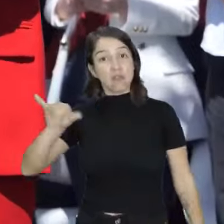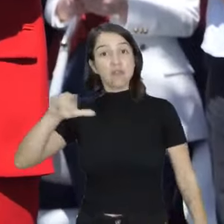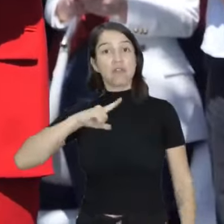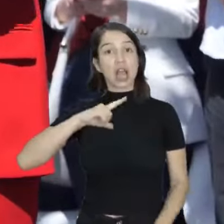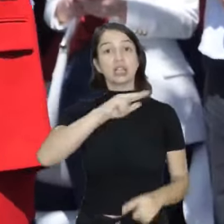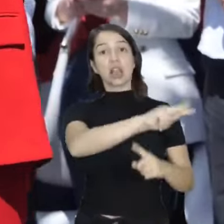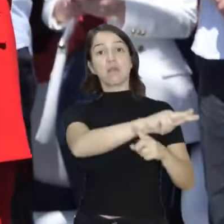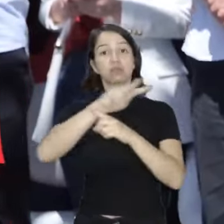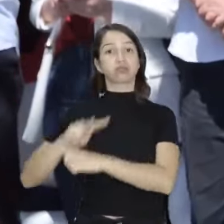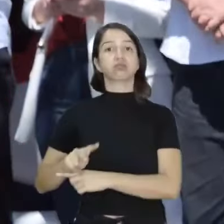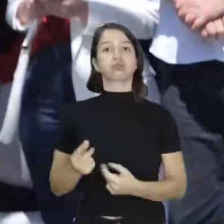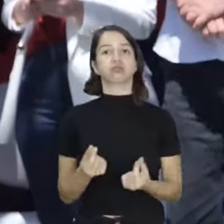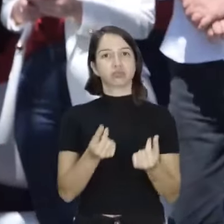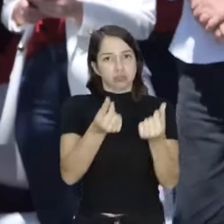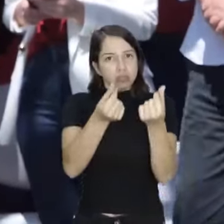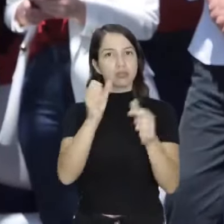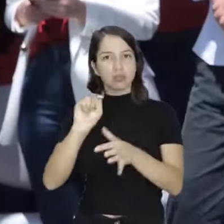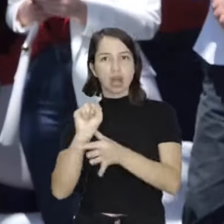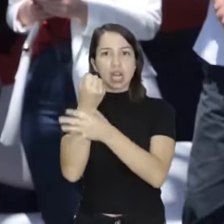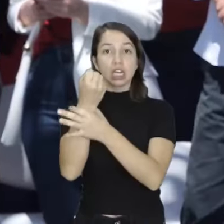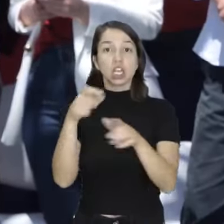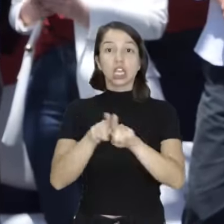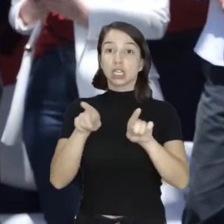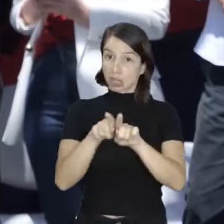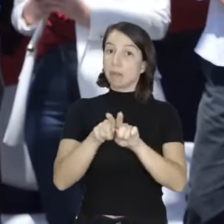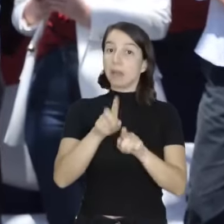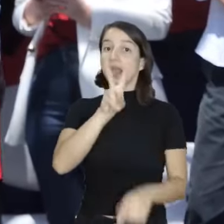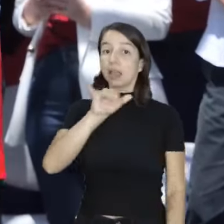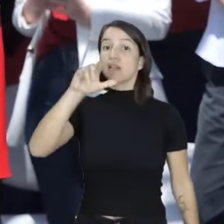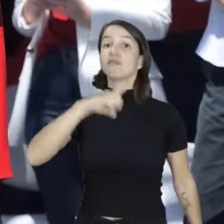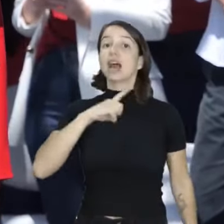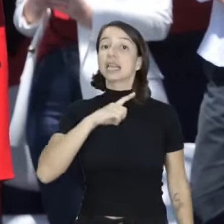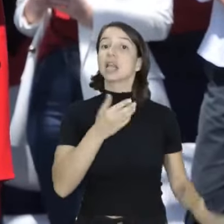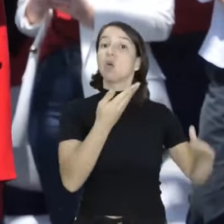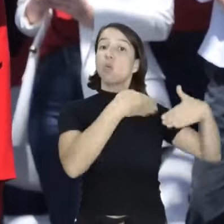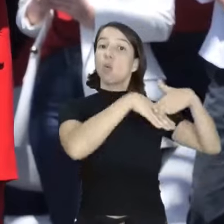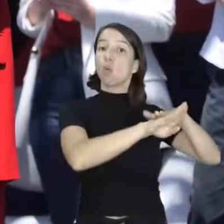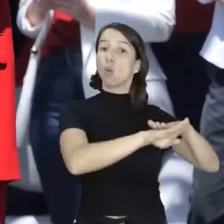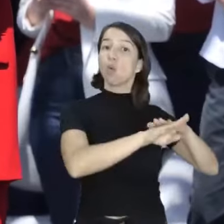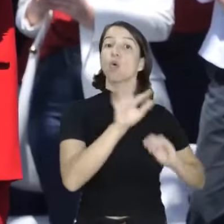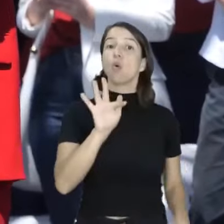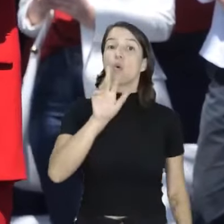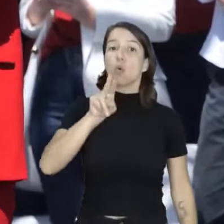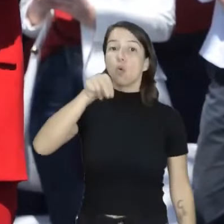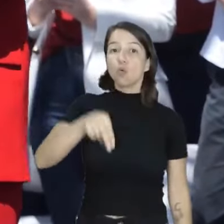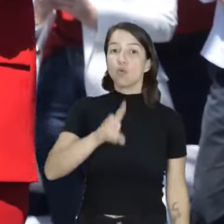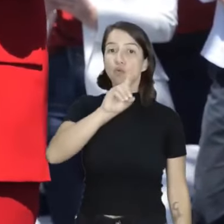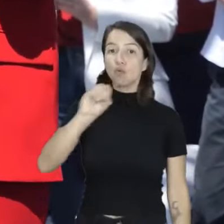conseguir pagar, a gente resolva o problema para não sufocar o companheiro.